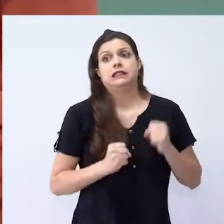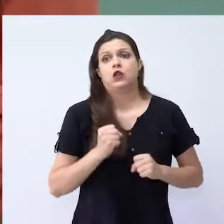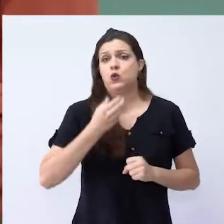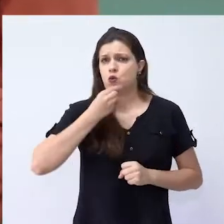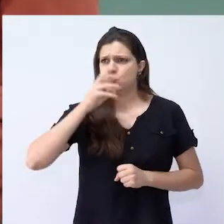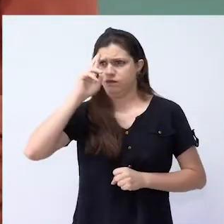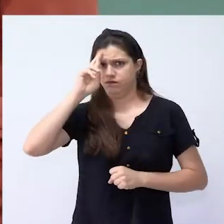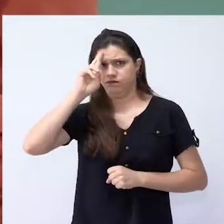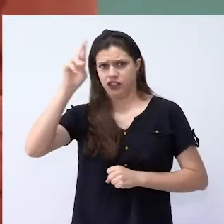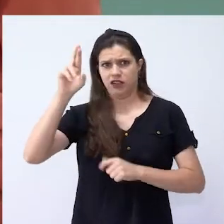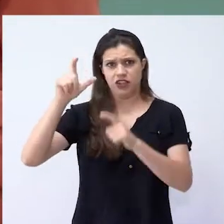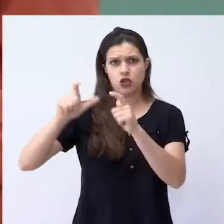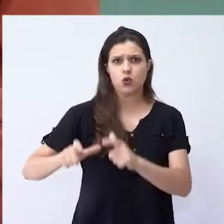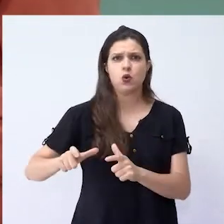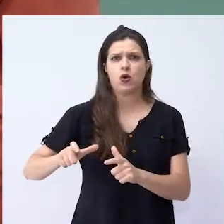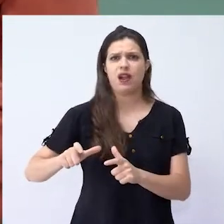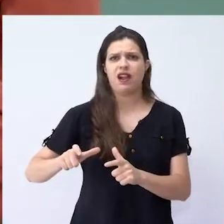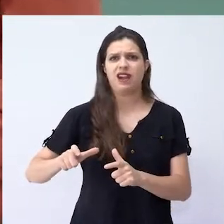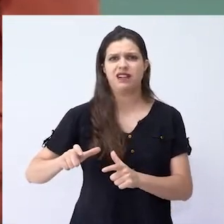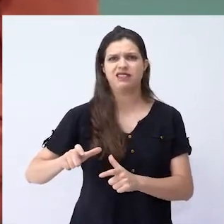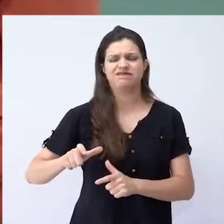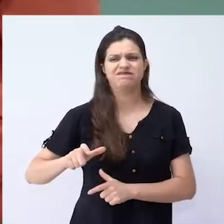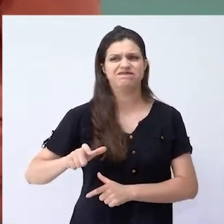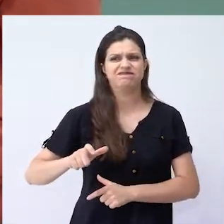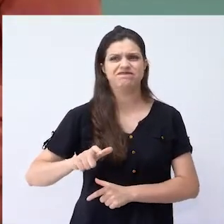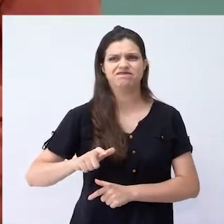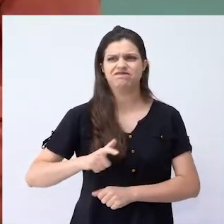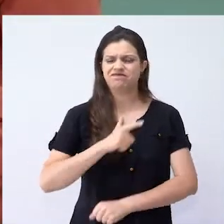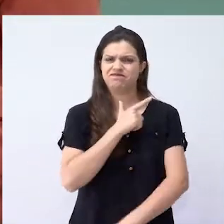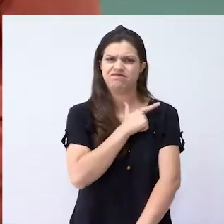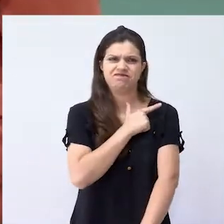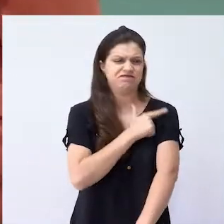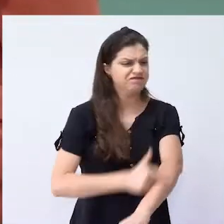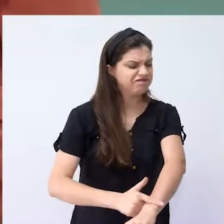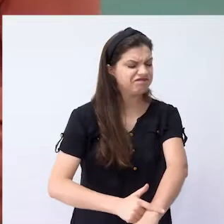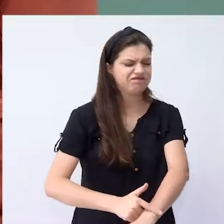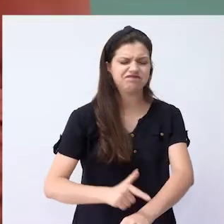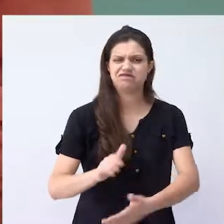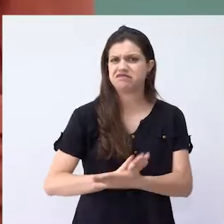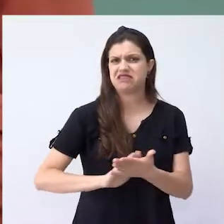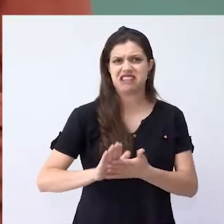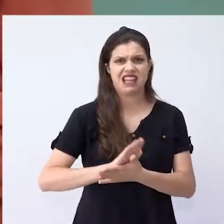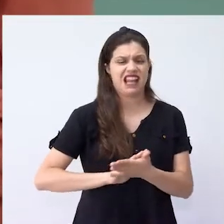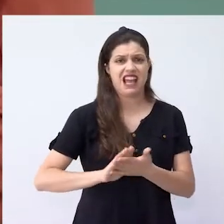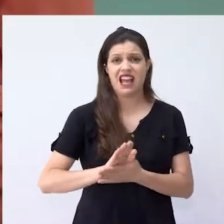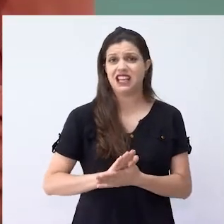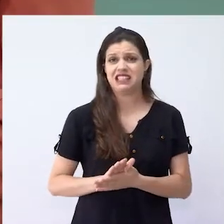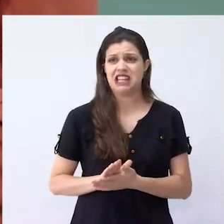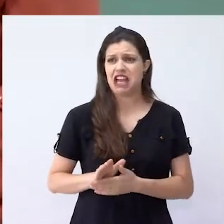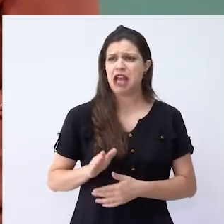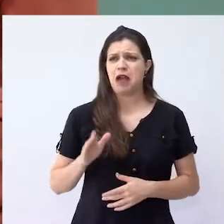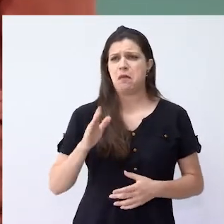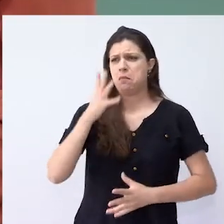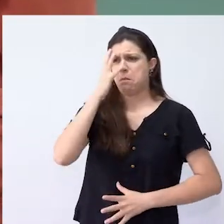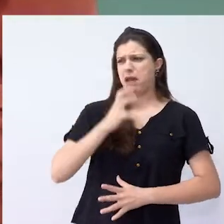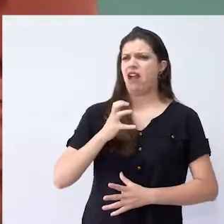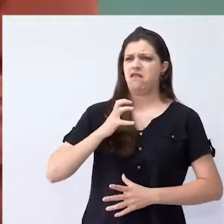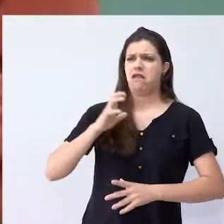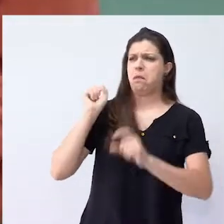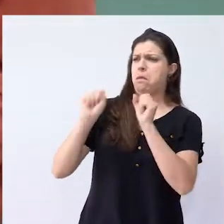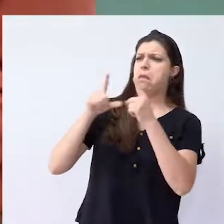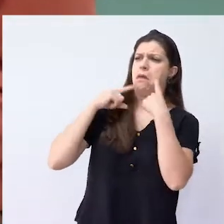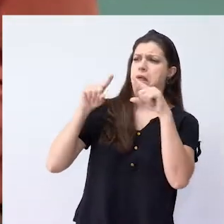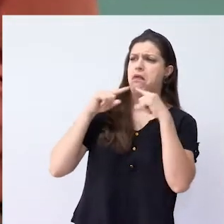né, e o dono do estabelecimento ter se portado de uma forma de combate ainda. Ele não queria admitir que estava